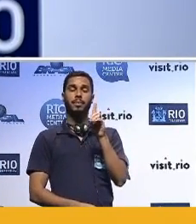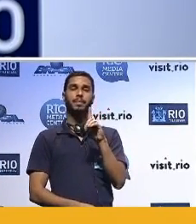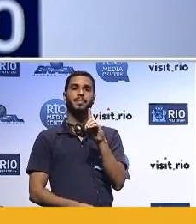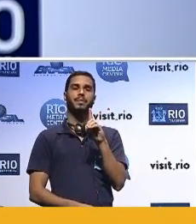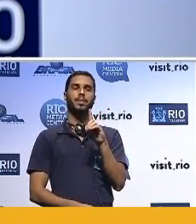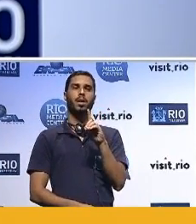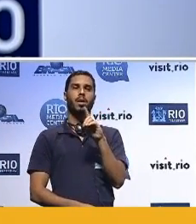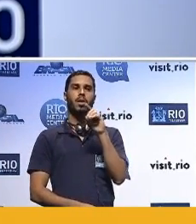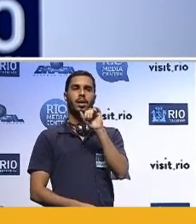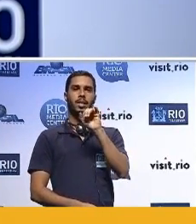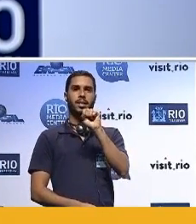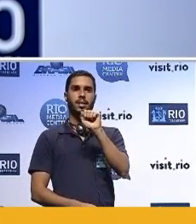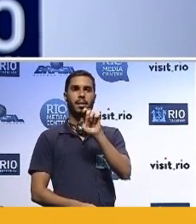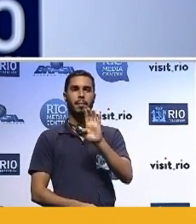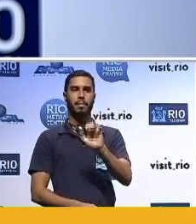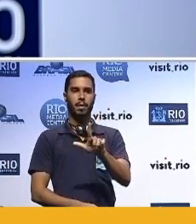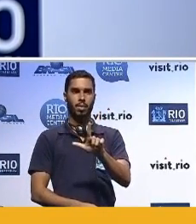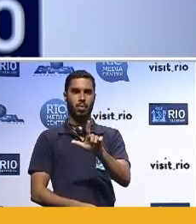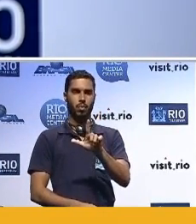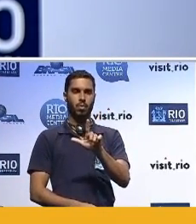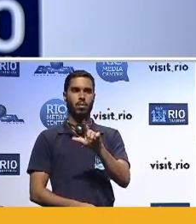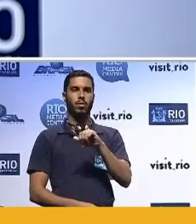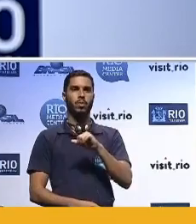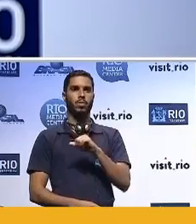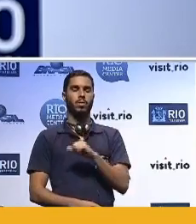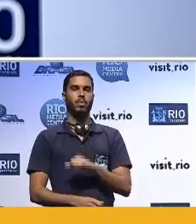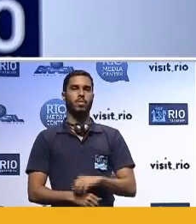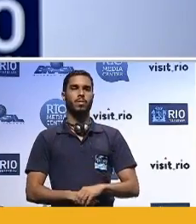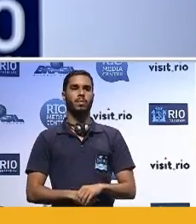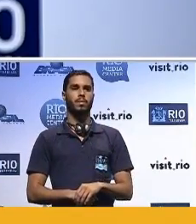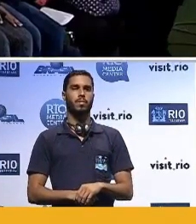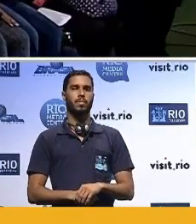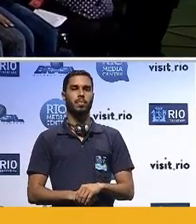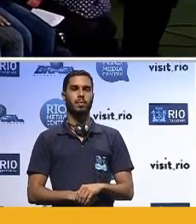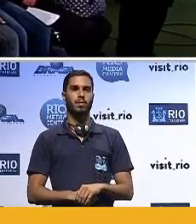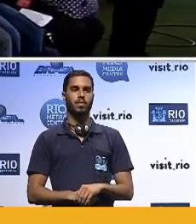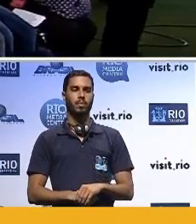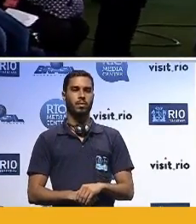senhora Isabel Barznarque.